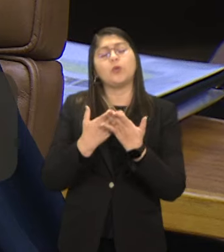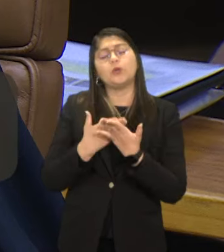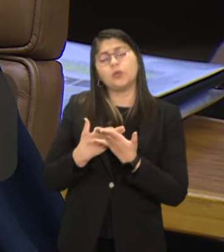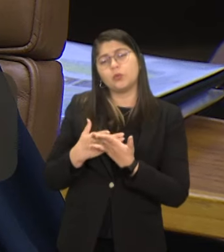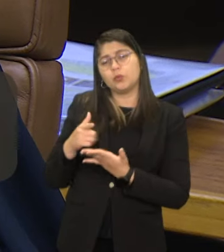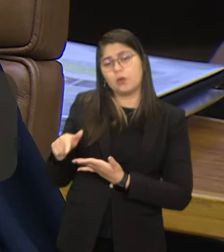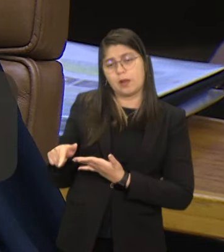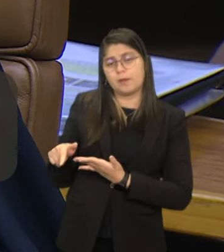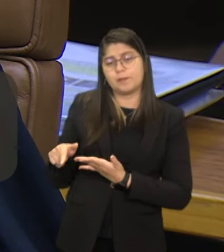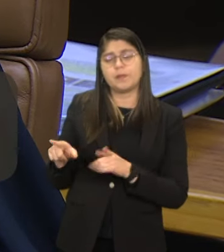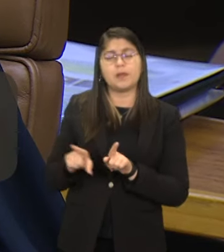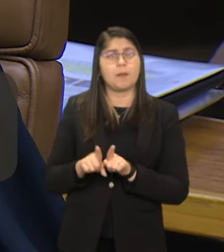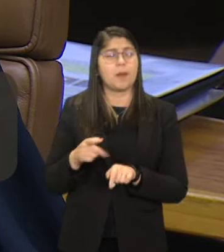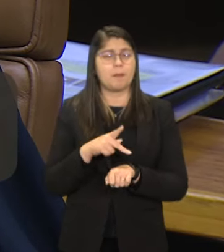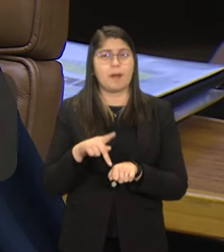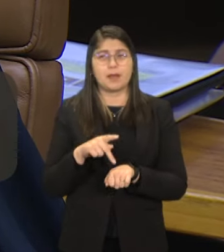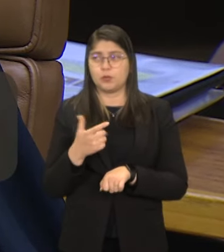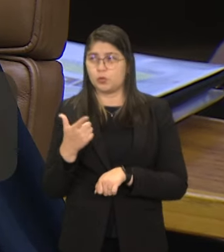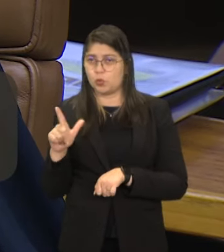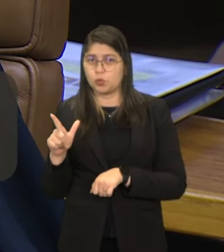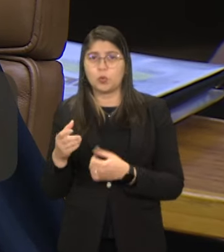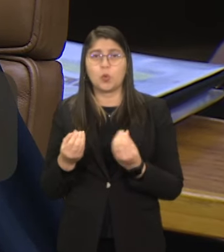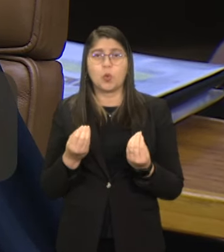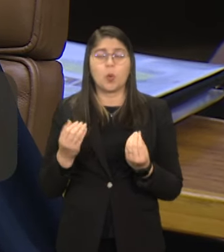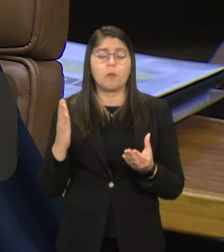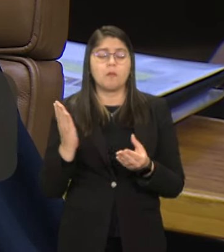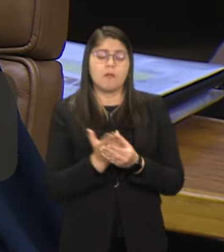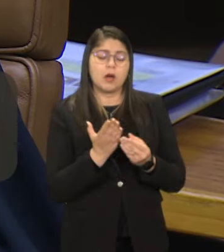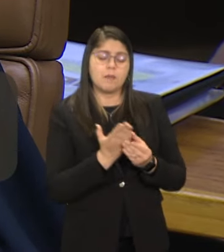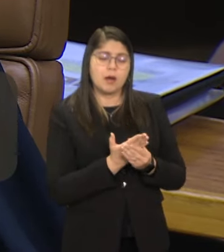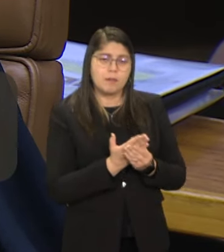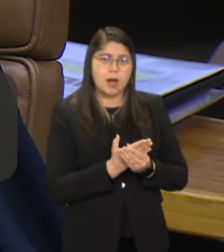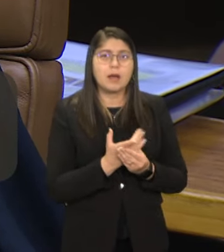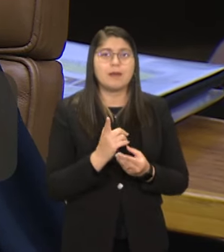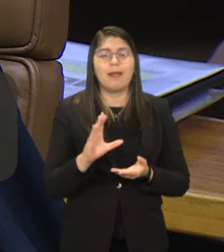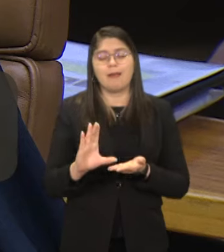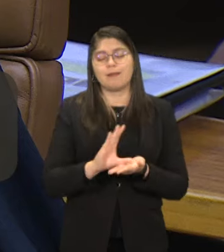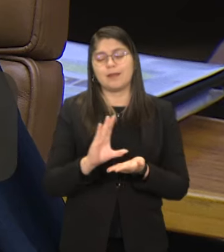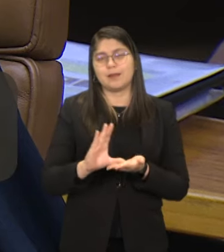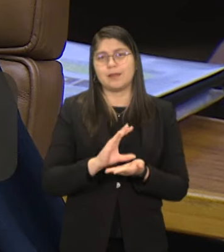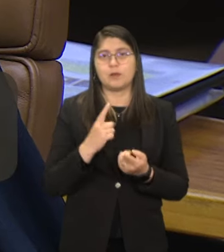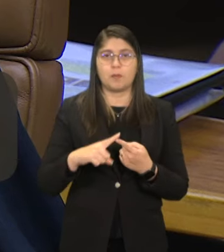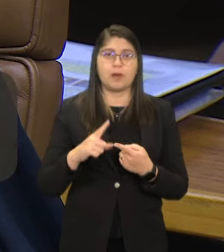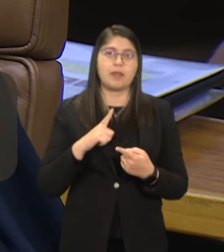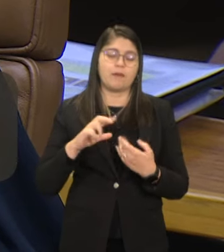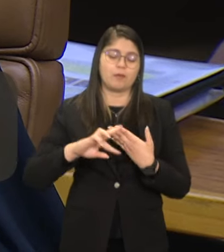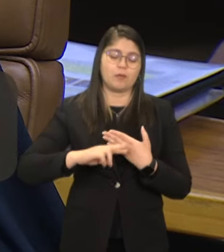já existe em outros países, inclusive o manejo de diversas ações de indenização em relação a esses efeitos.